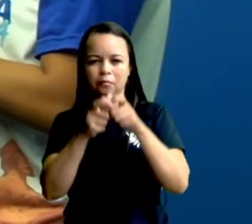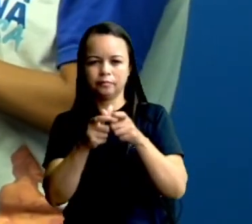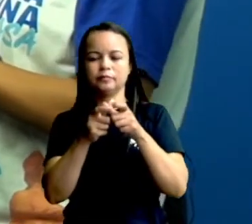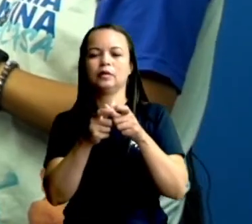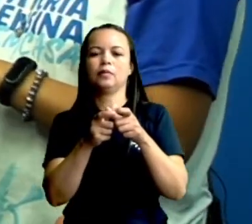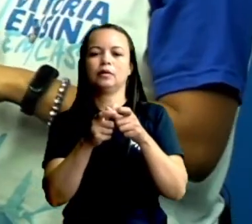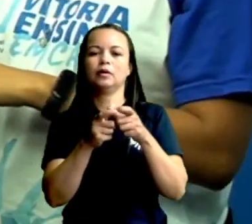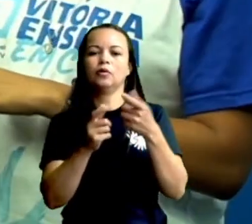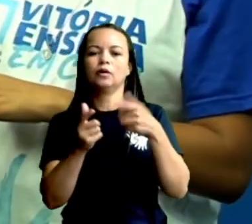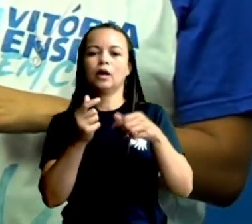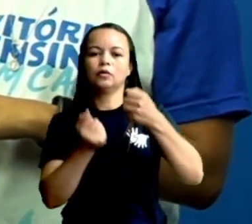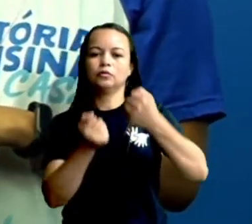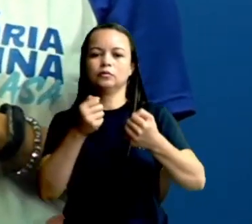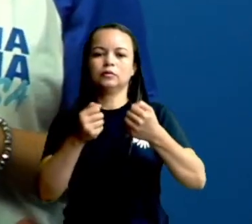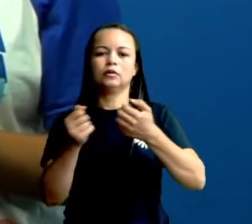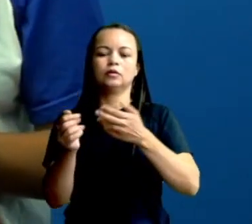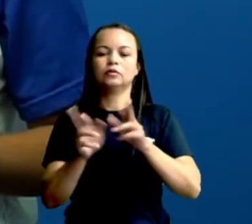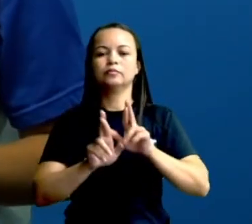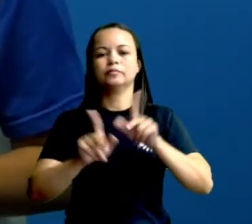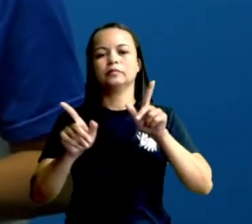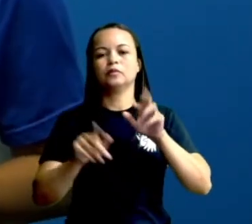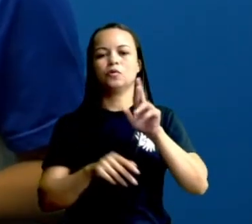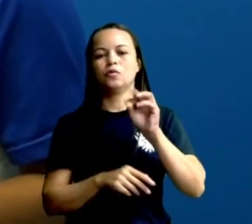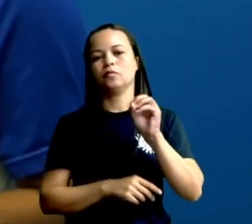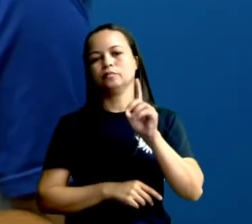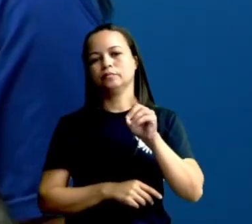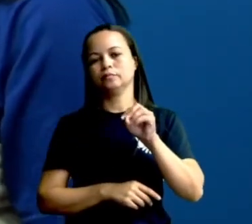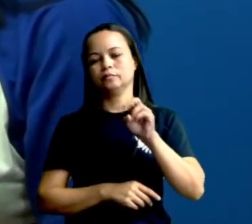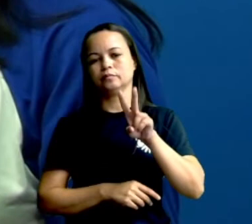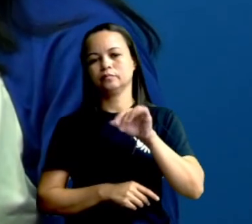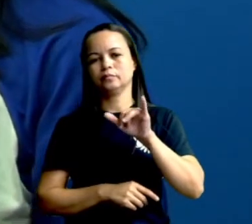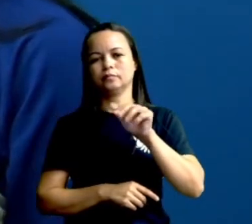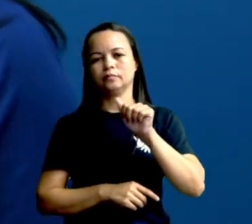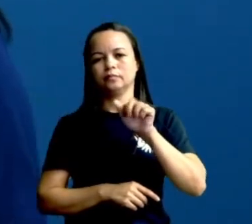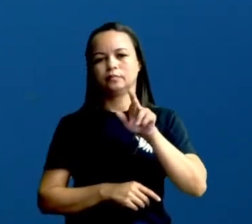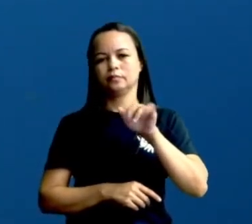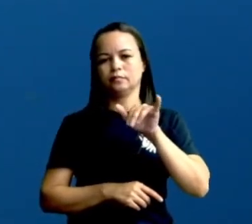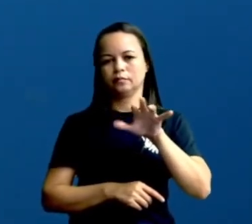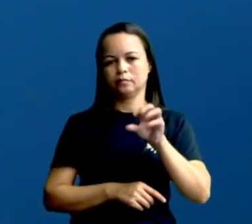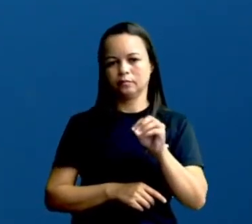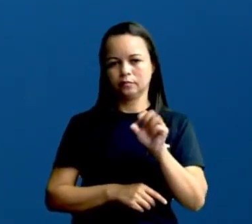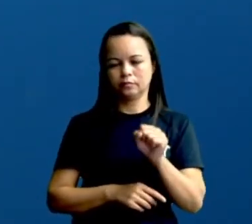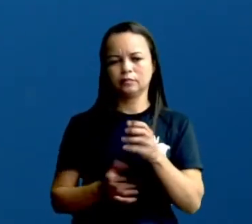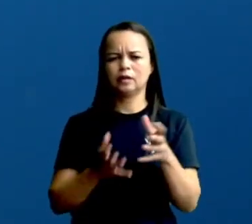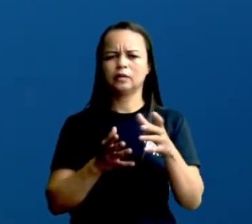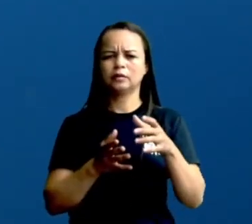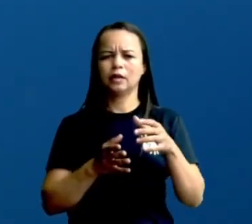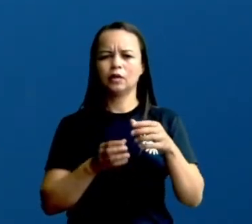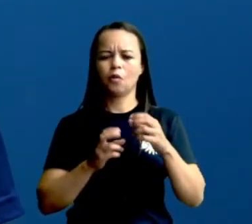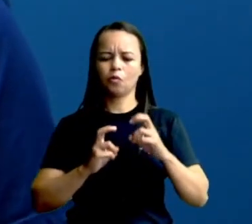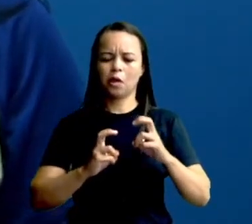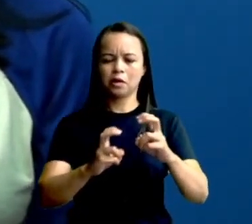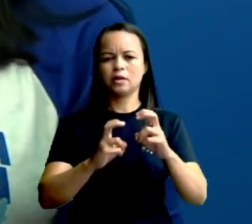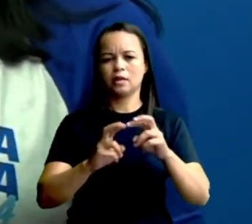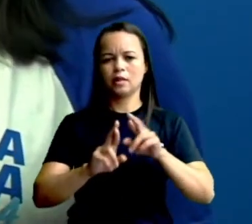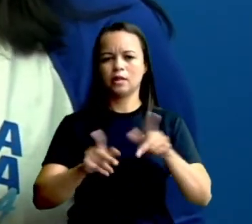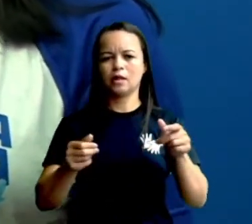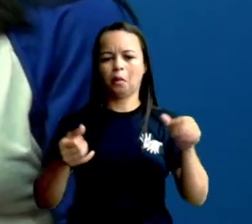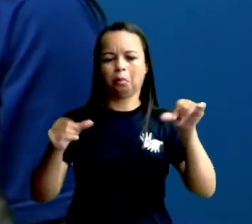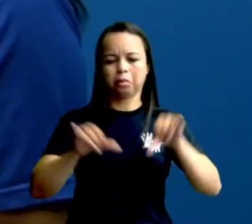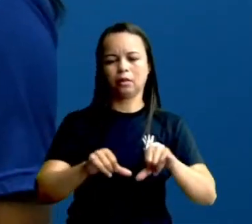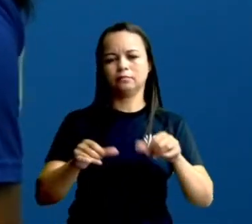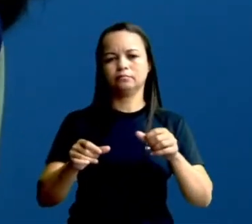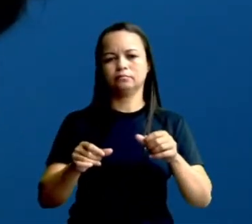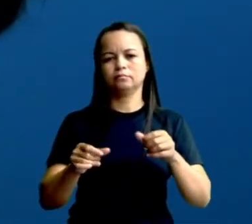dar lugar ao transporte rodoviário. Então, assim, temos algumas linhas sendo desativadas? Temos sim,